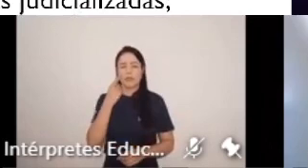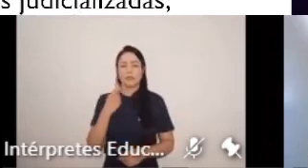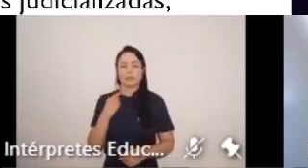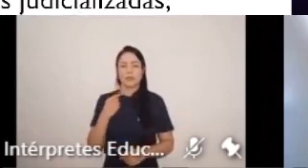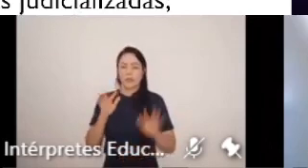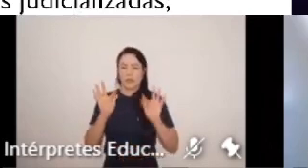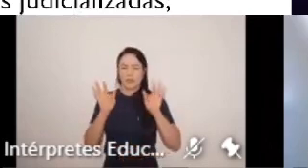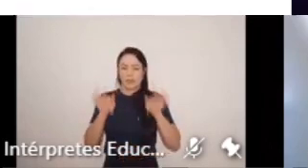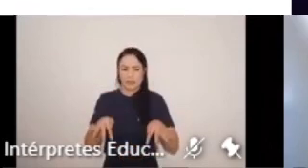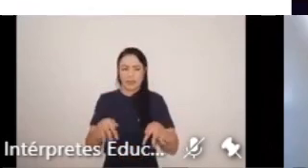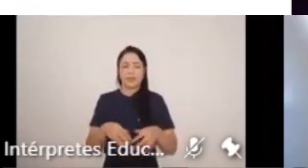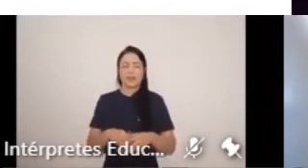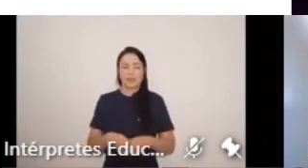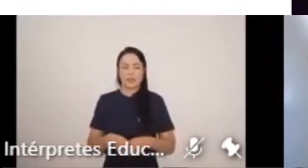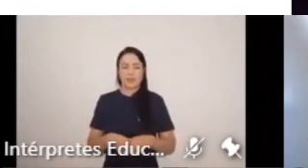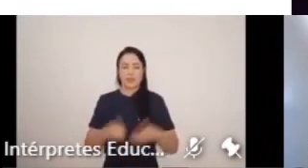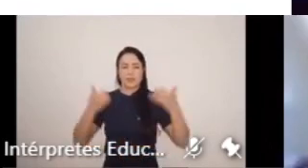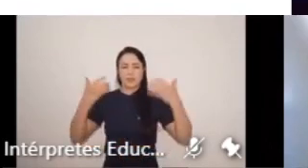encerrando a minha fala,